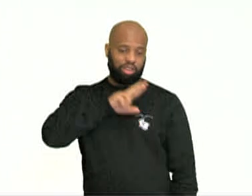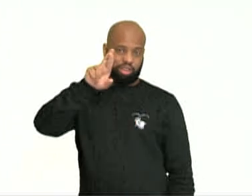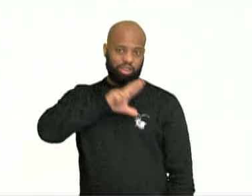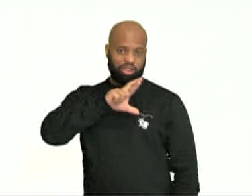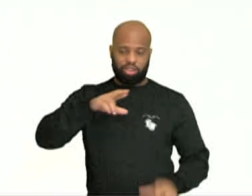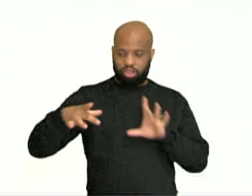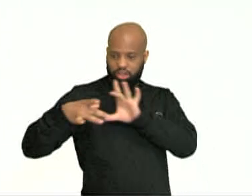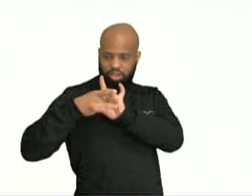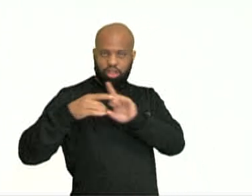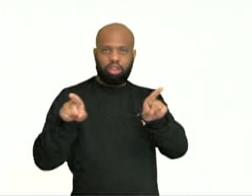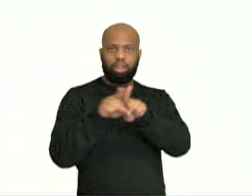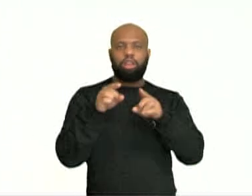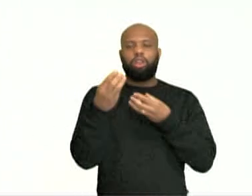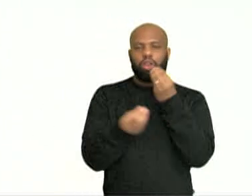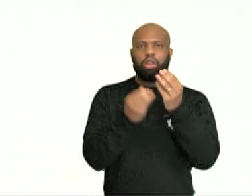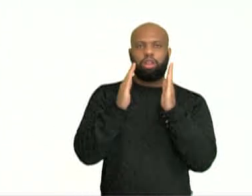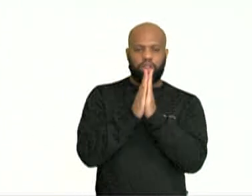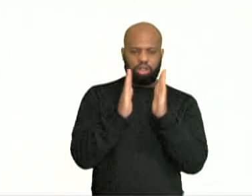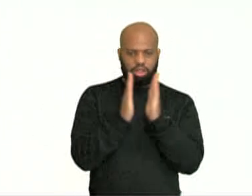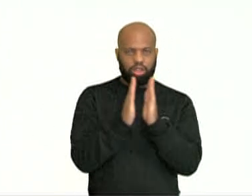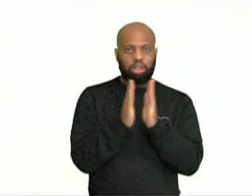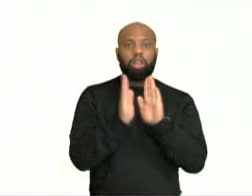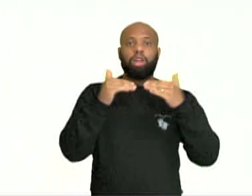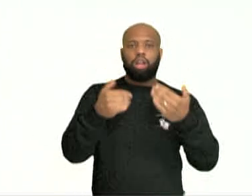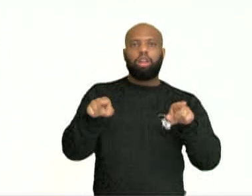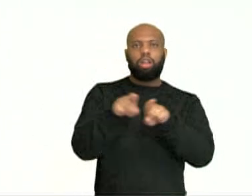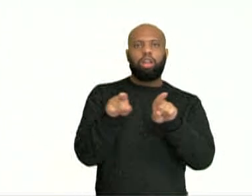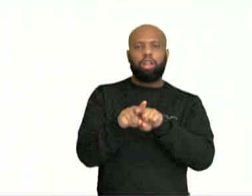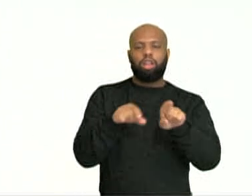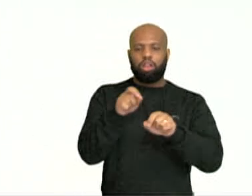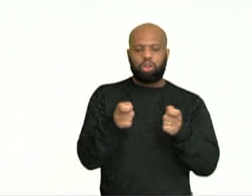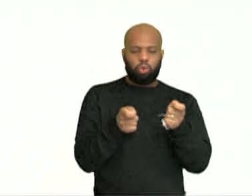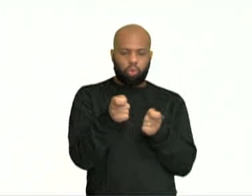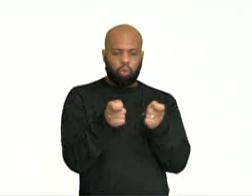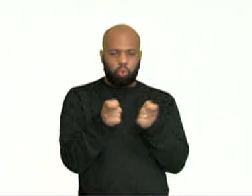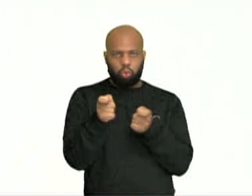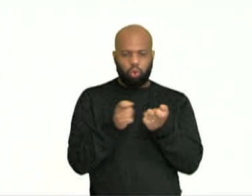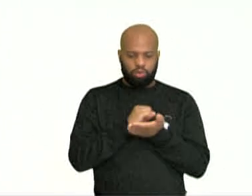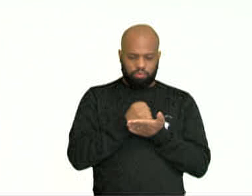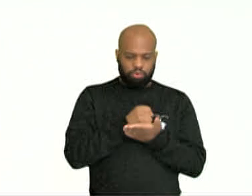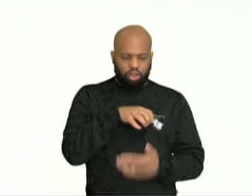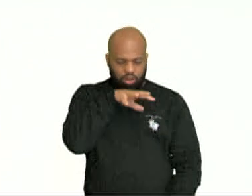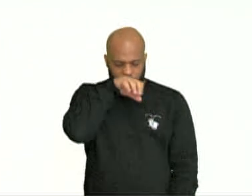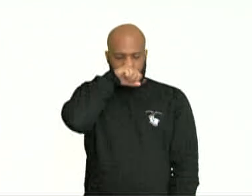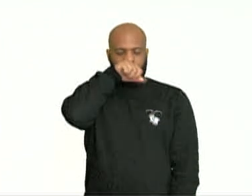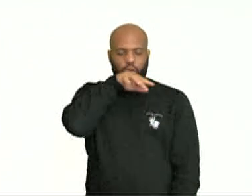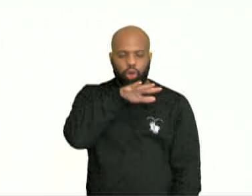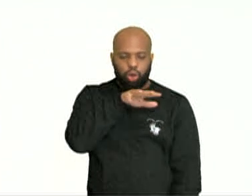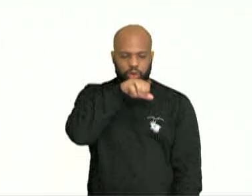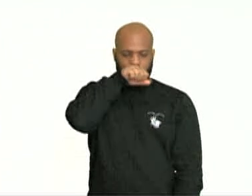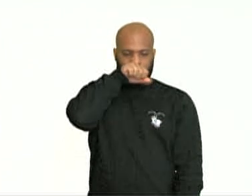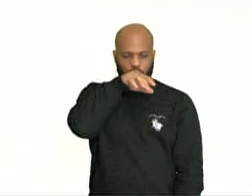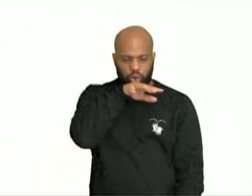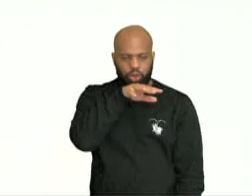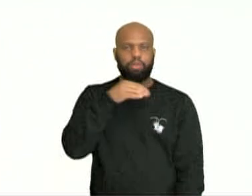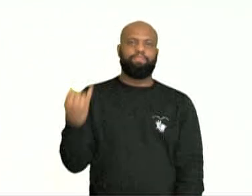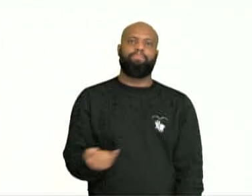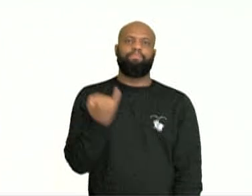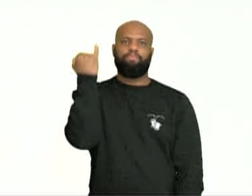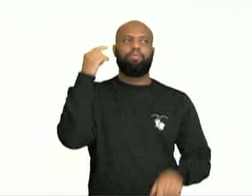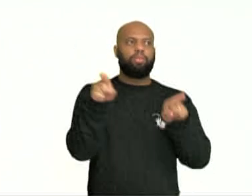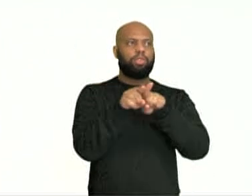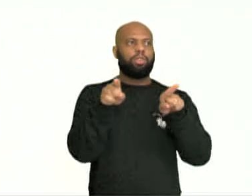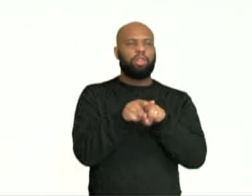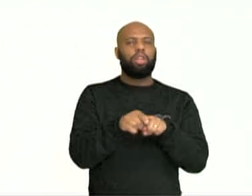religiosas através de orações e a questão do controle da respiração. Muito importante também